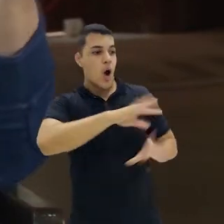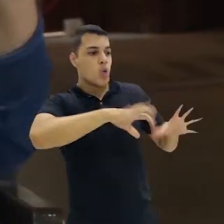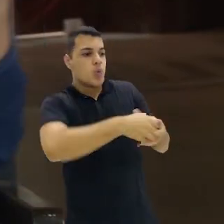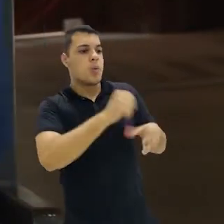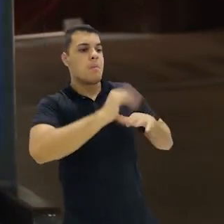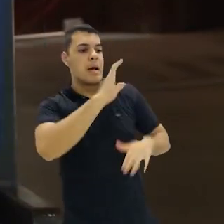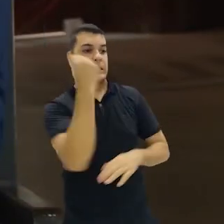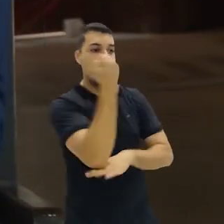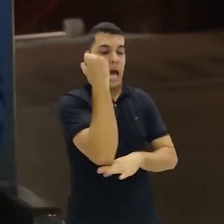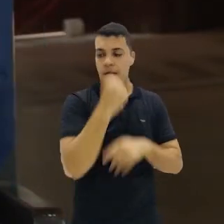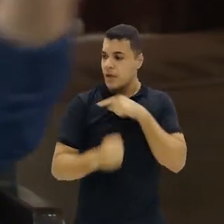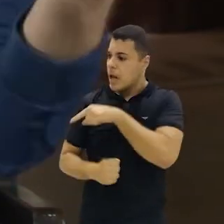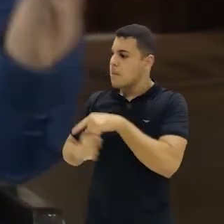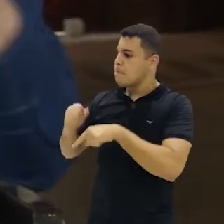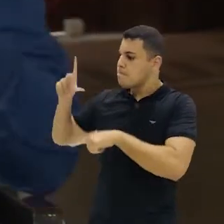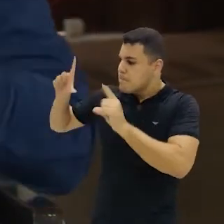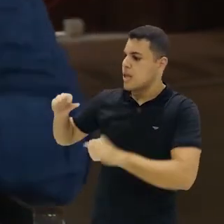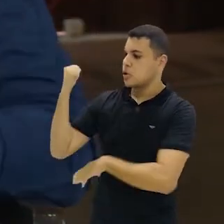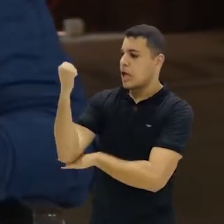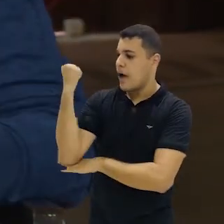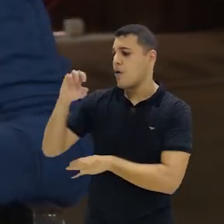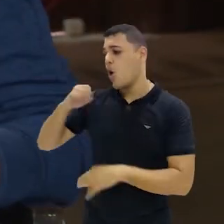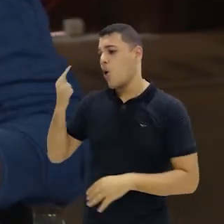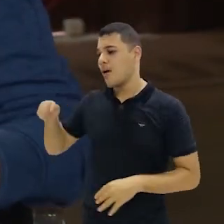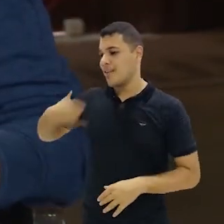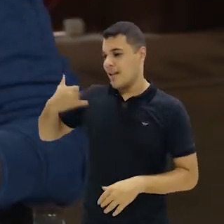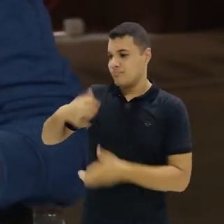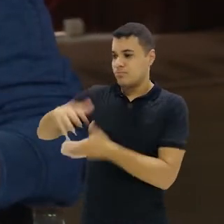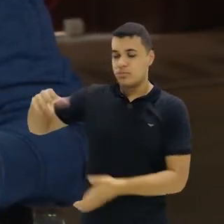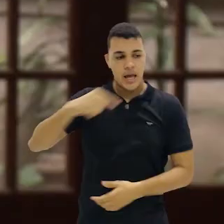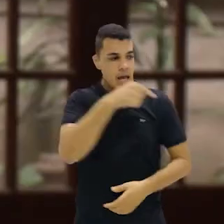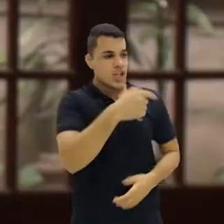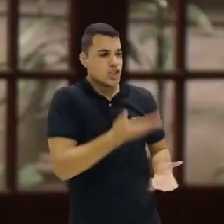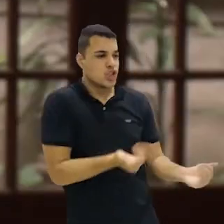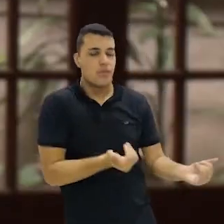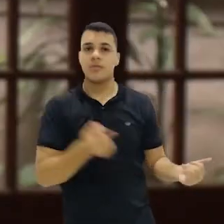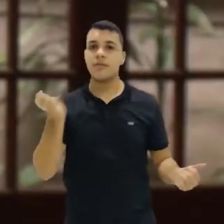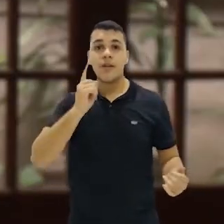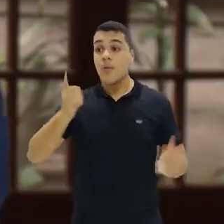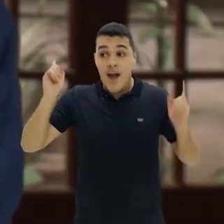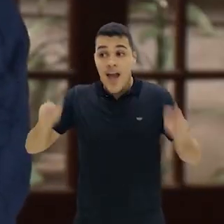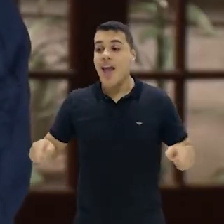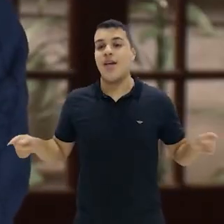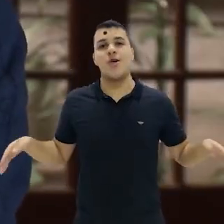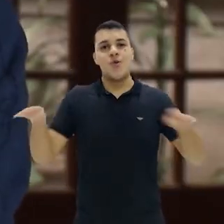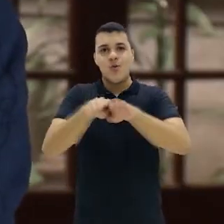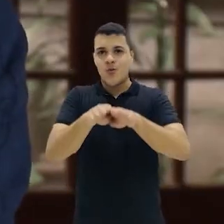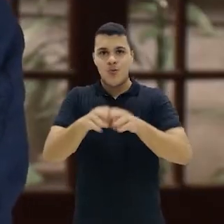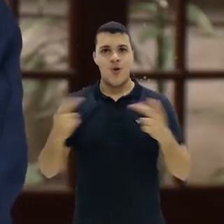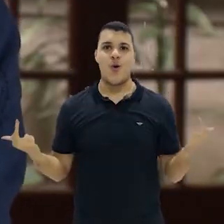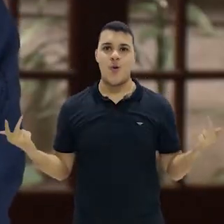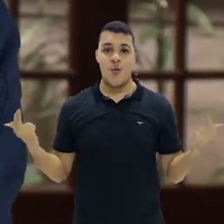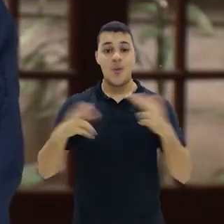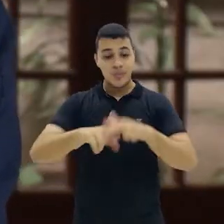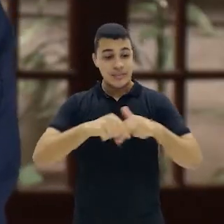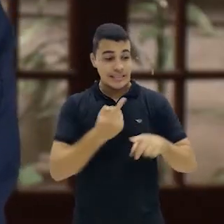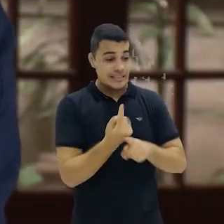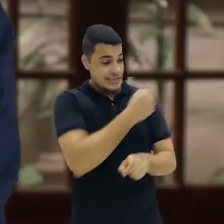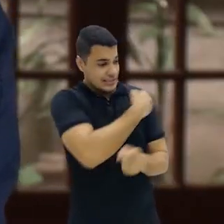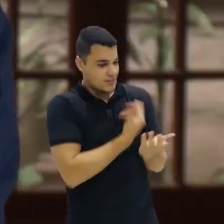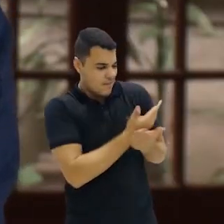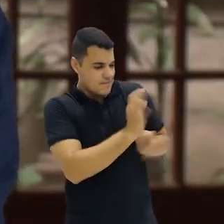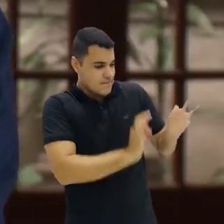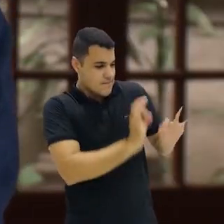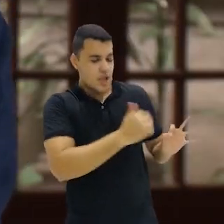já que eu balanceei isso via sorteio no início do meu estudo. Do ponto de vista ético, para que você faça